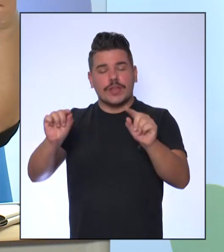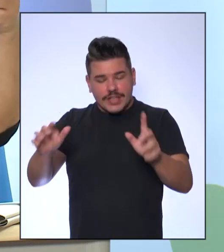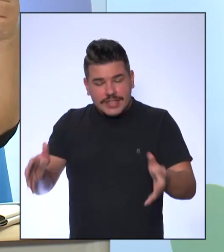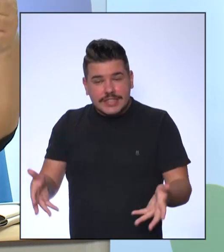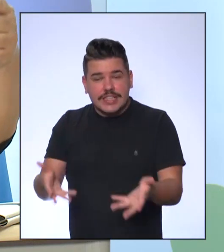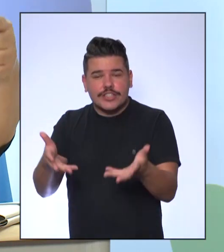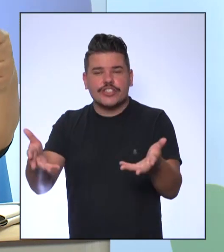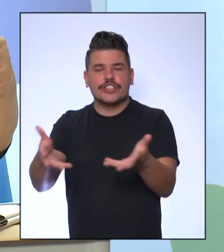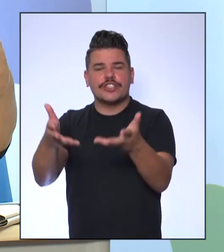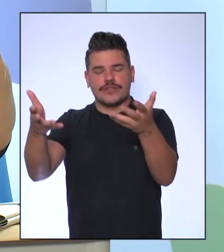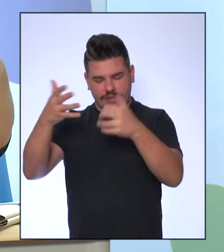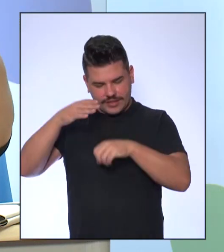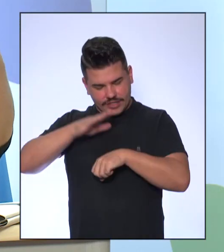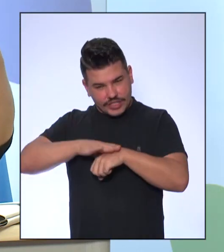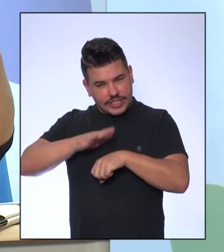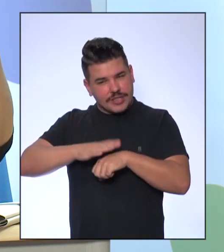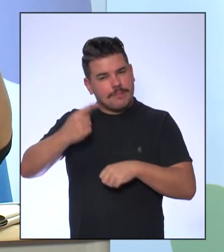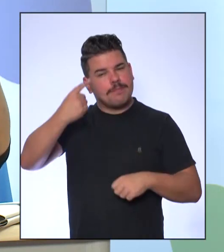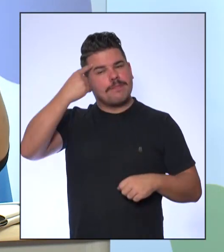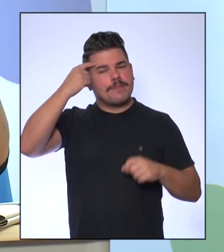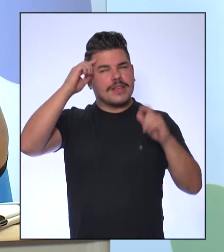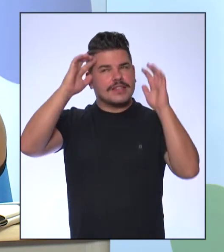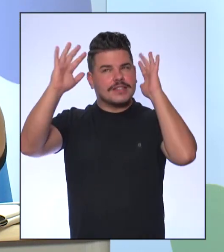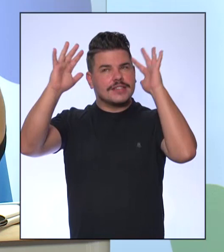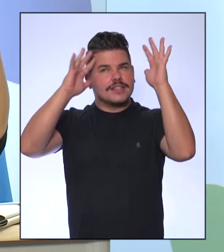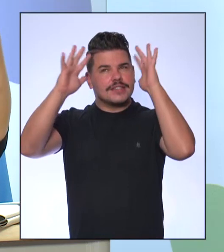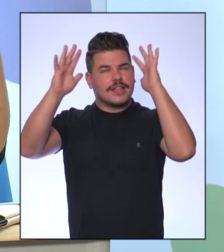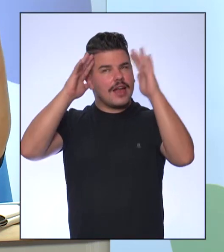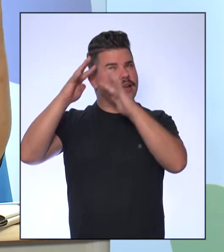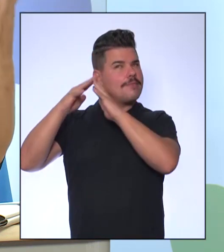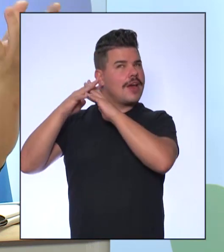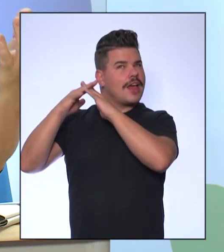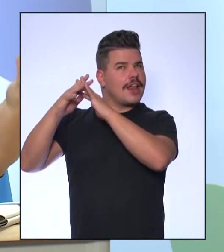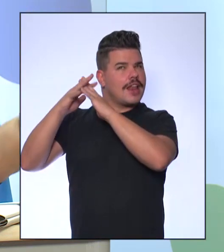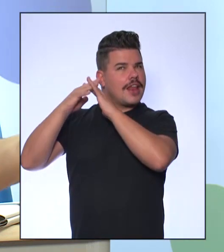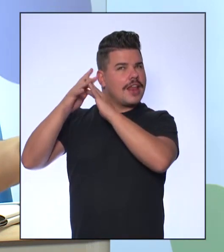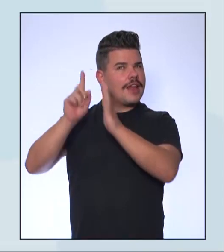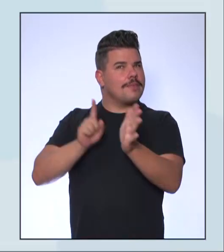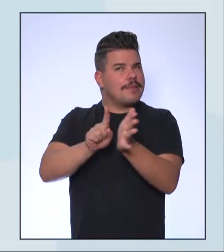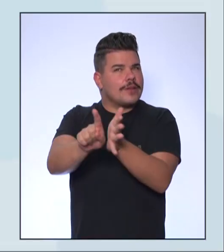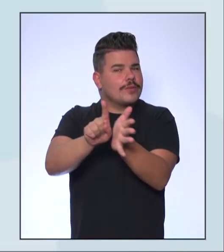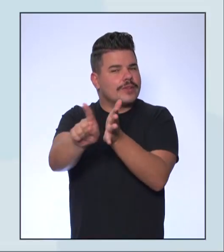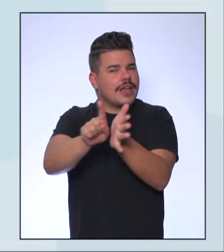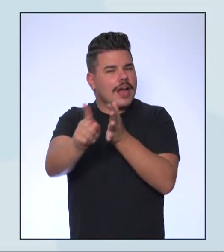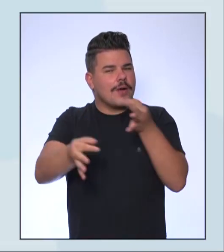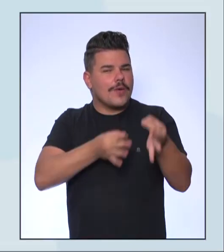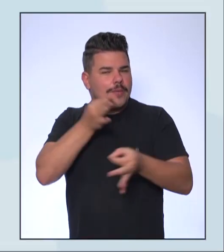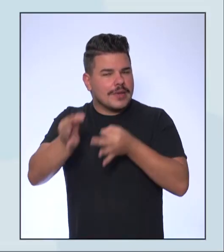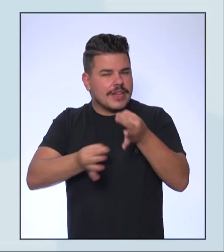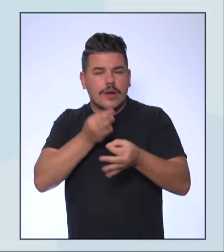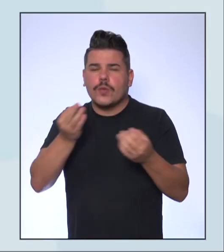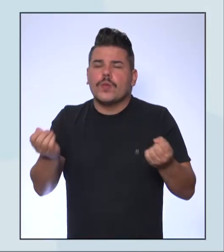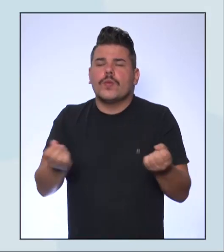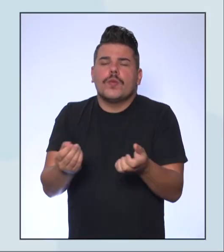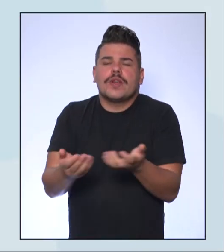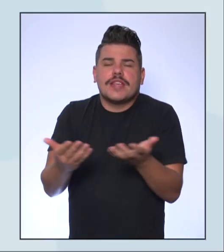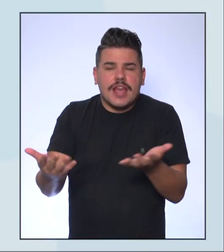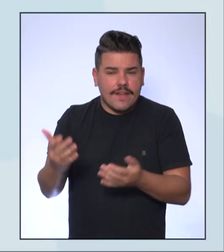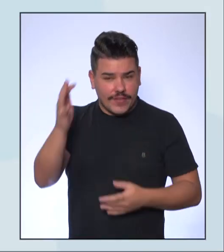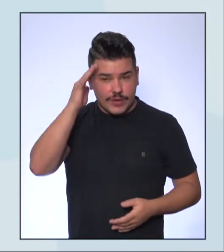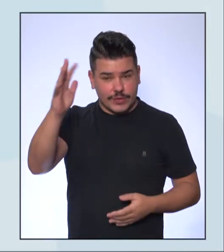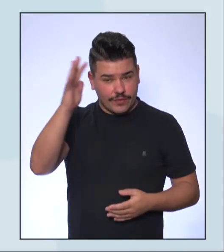atitude questionadora e reflexiva, o que efetivamente é a filosofia, diante de todas